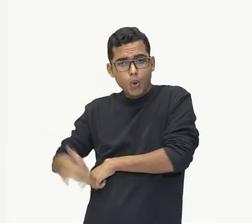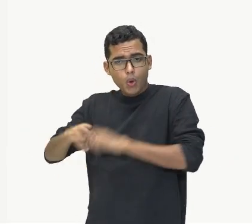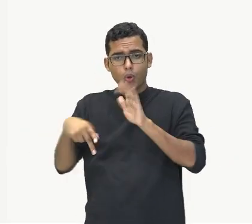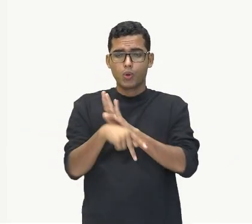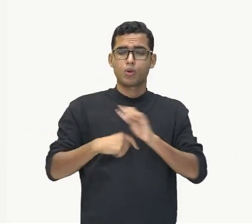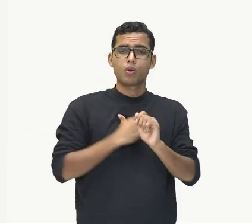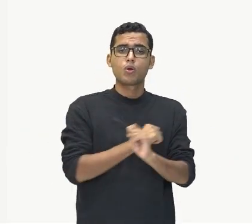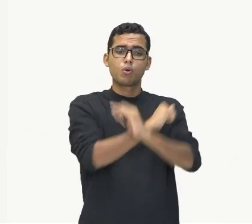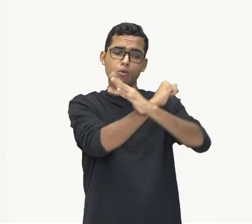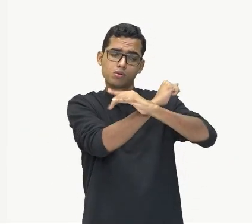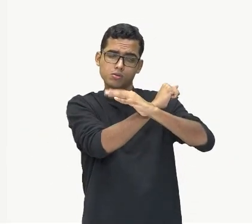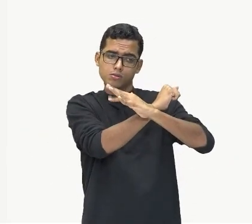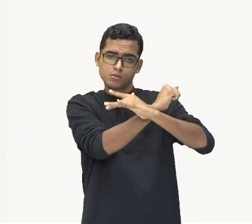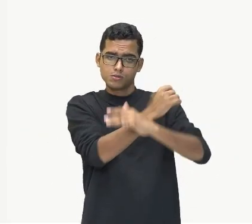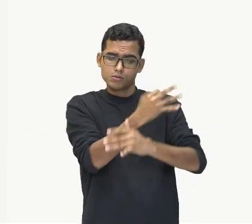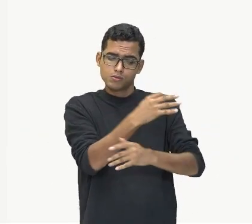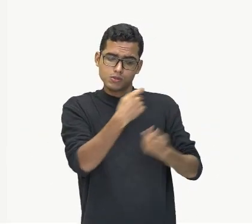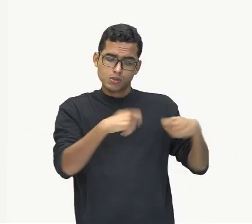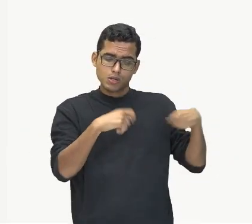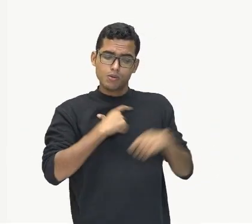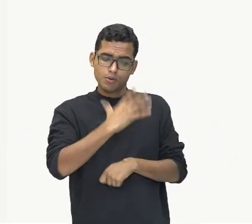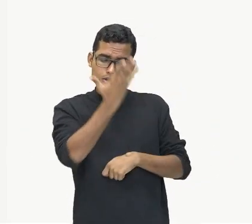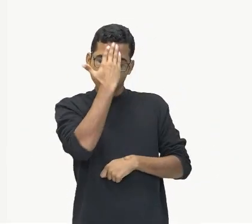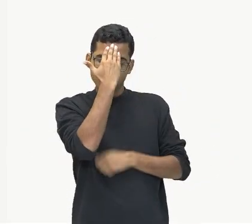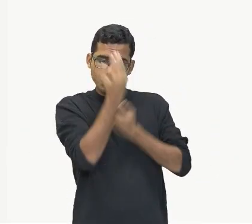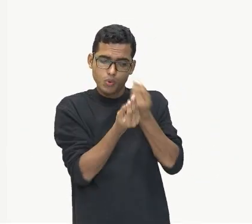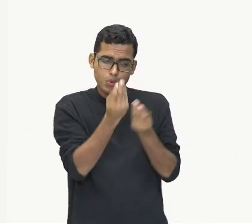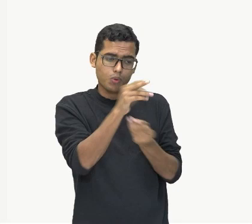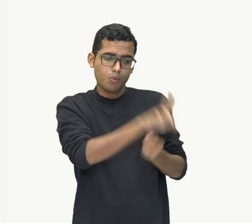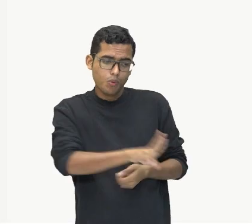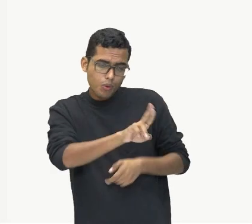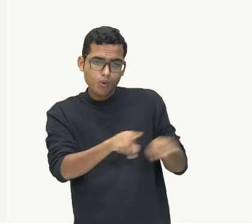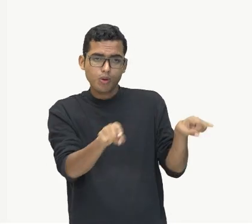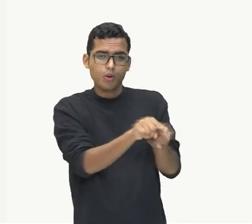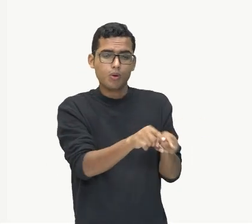os ácidos, tá bom? Tem que conhecer